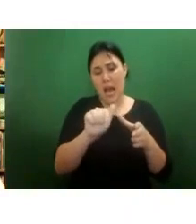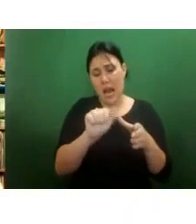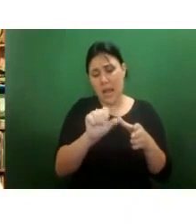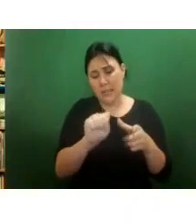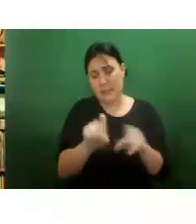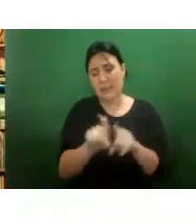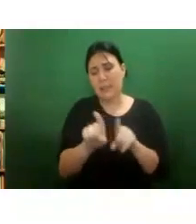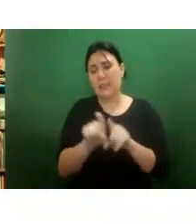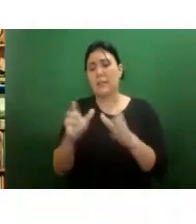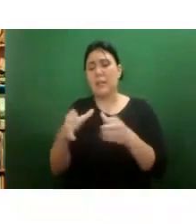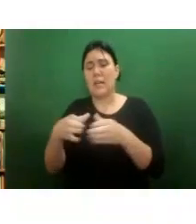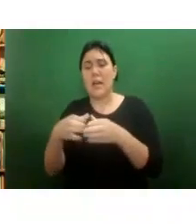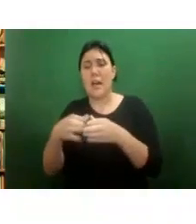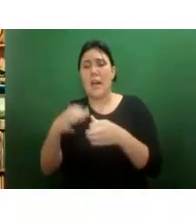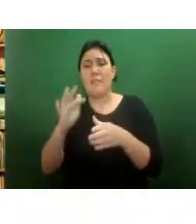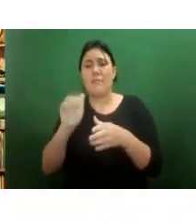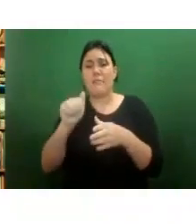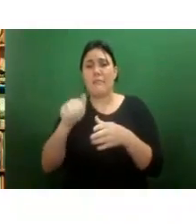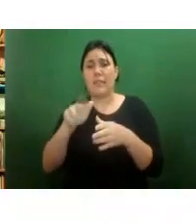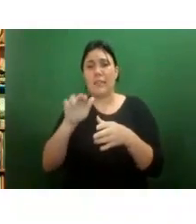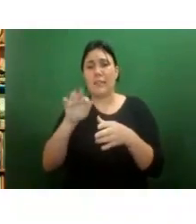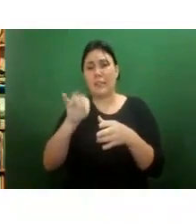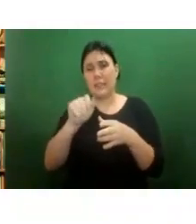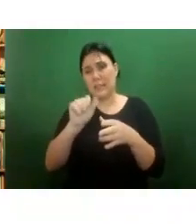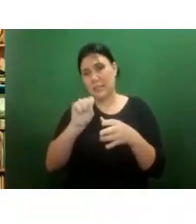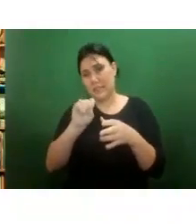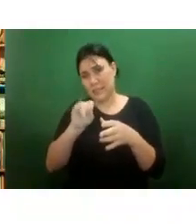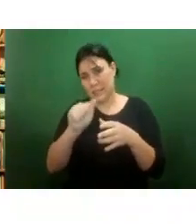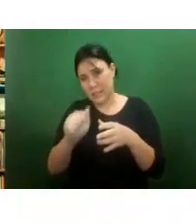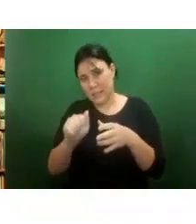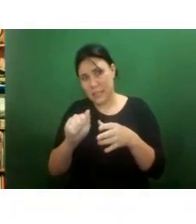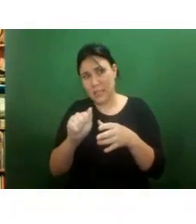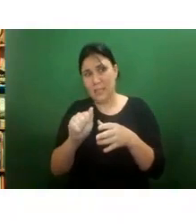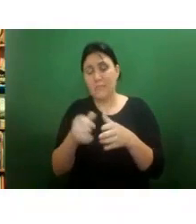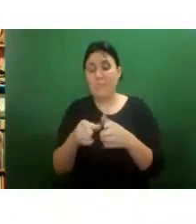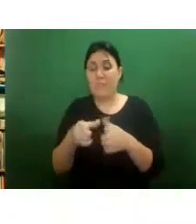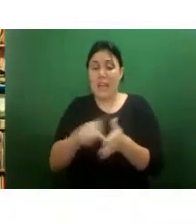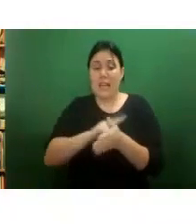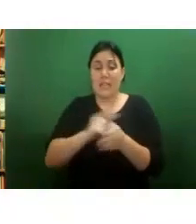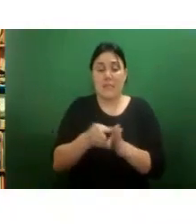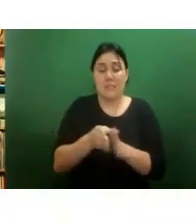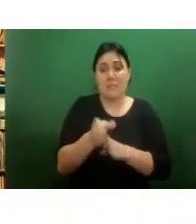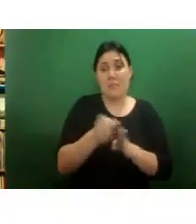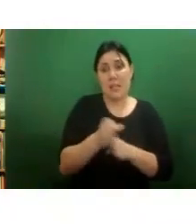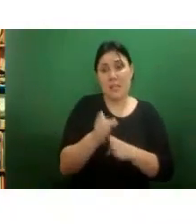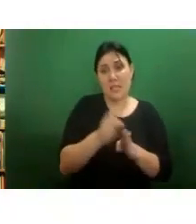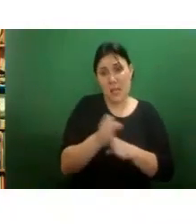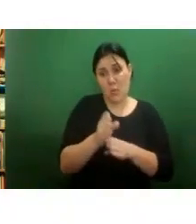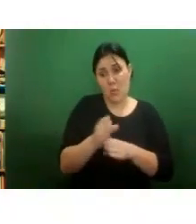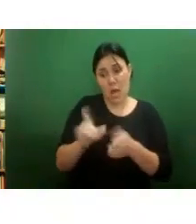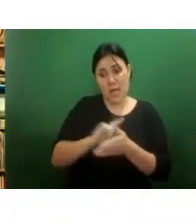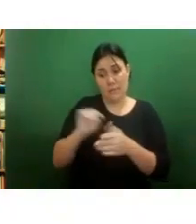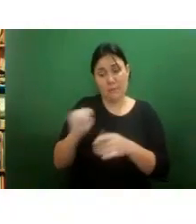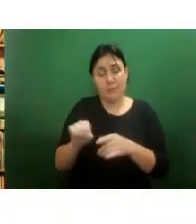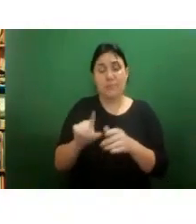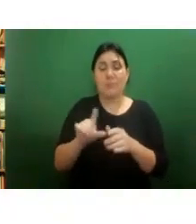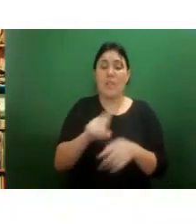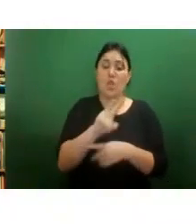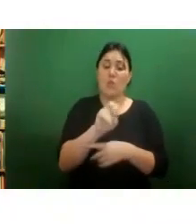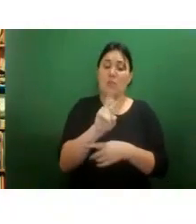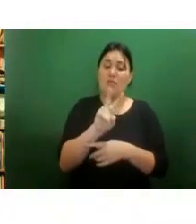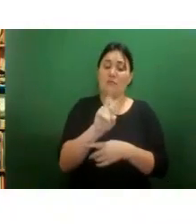sendo elaborado e passado sempre para o consultor. Nós tivemos esse ano de 2020